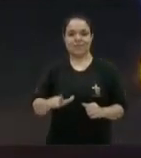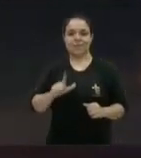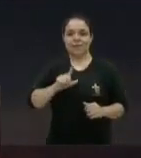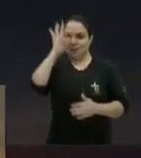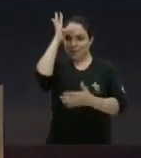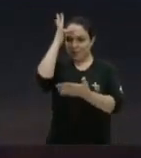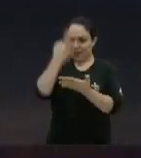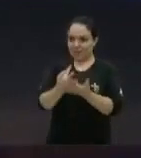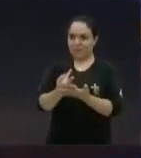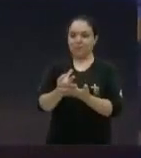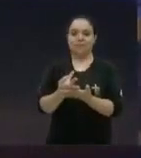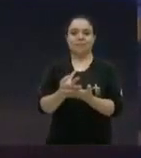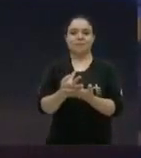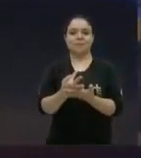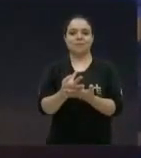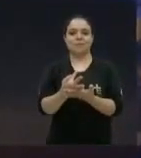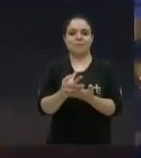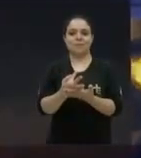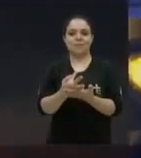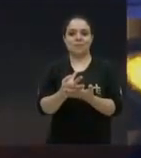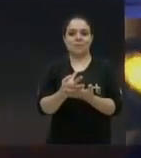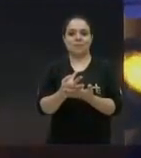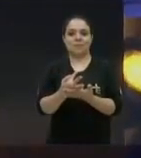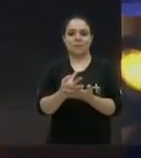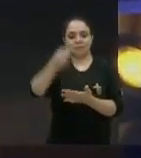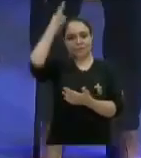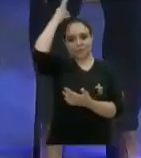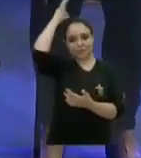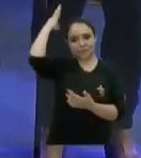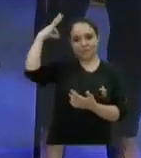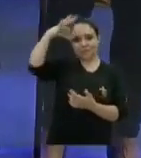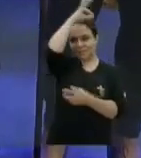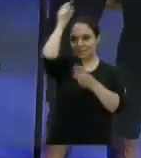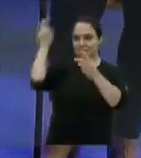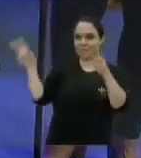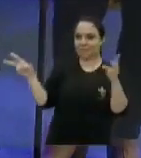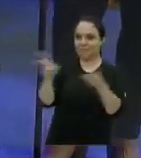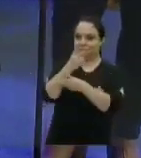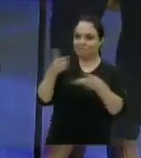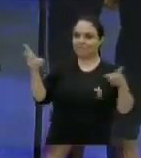toda a nossa fé? Acreditando que o Espírito Santo está aqui. Oh, Deus.